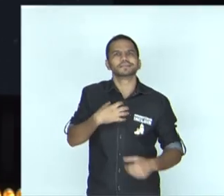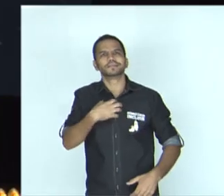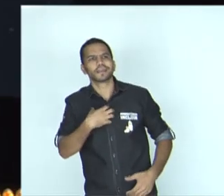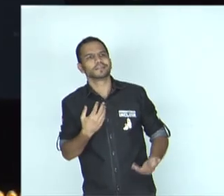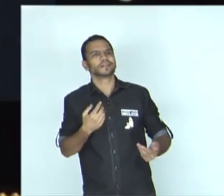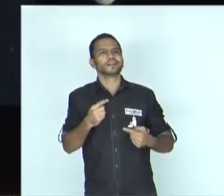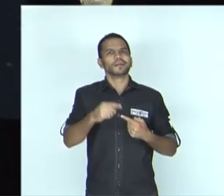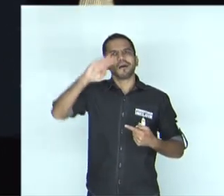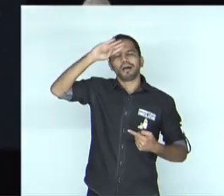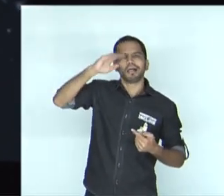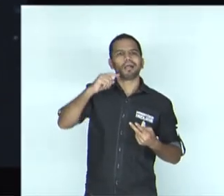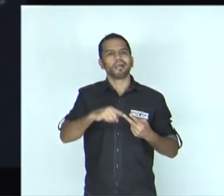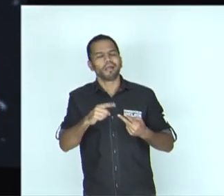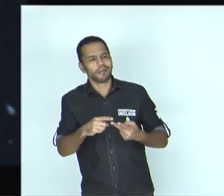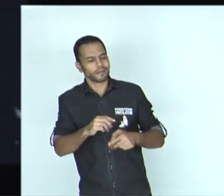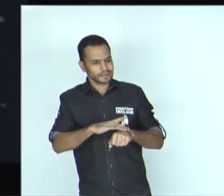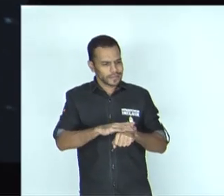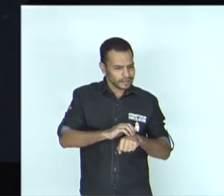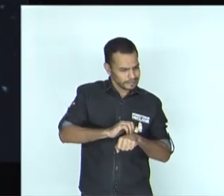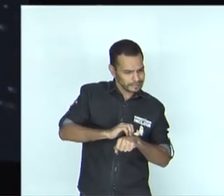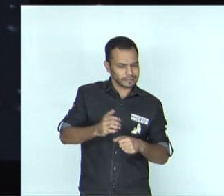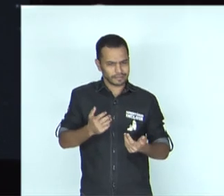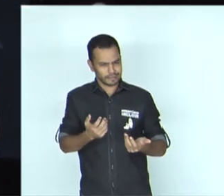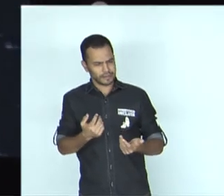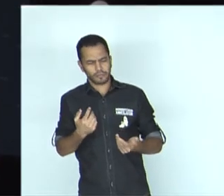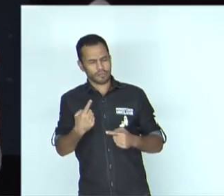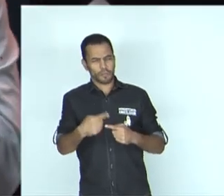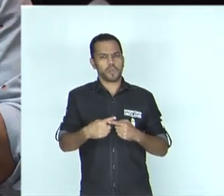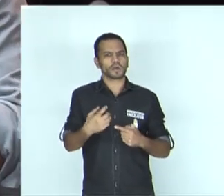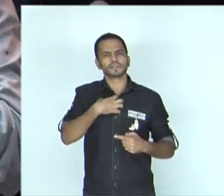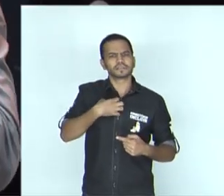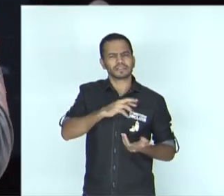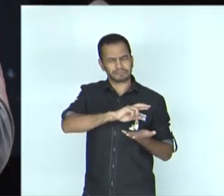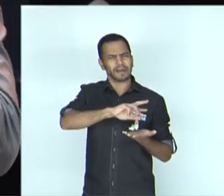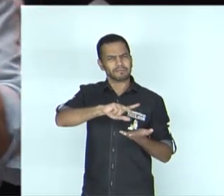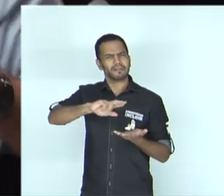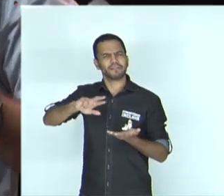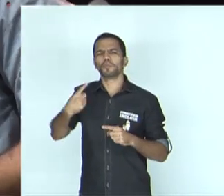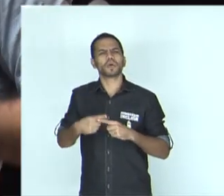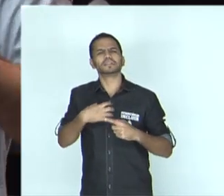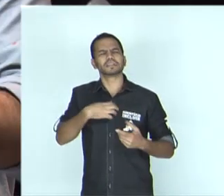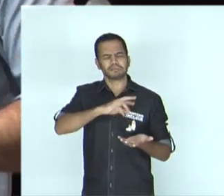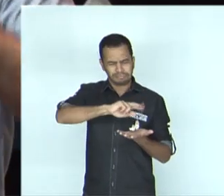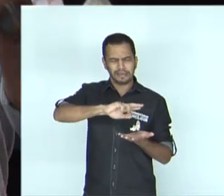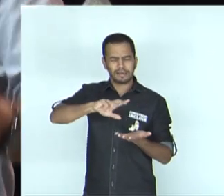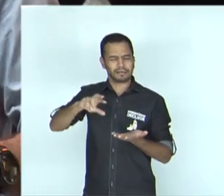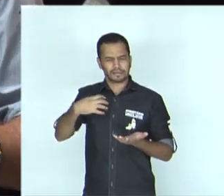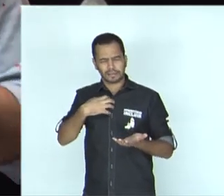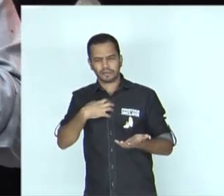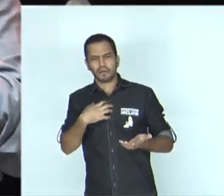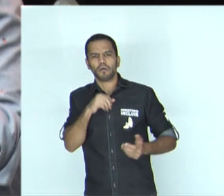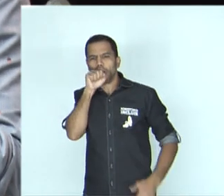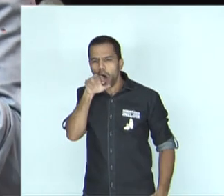com vermelhão? A pele vermelha, por que que está com essa situação toda? Por que que está com ânsia de